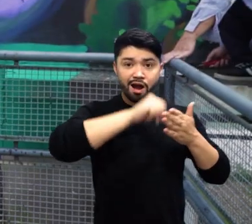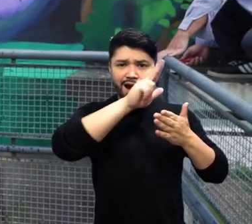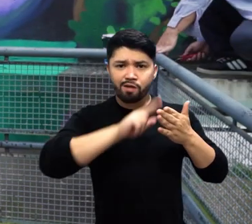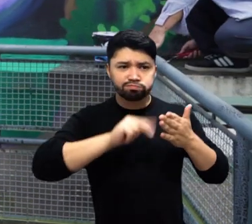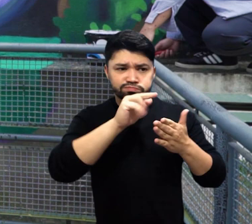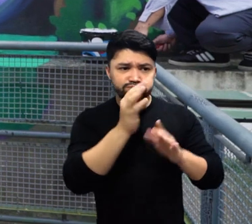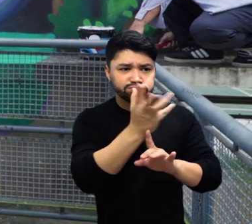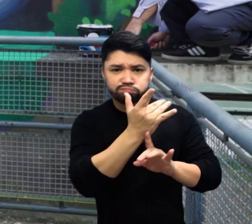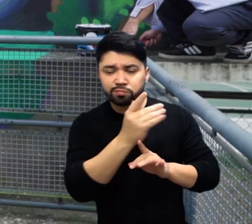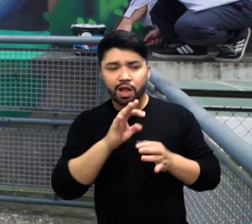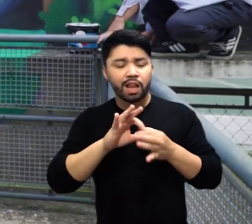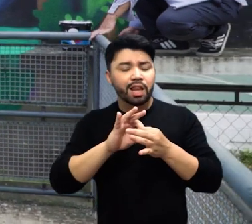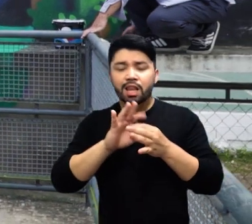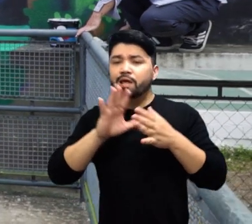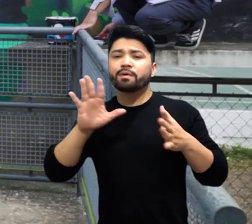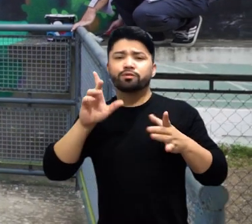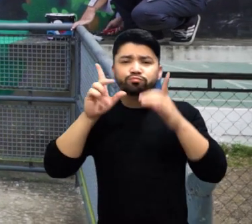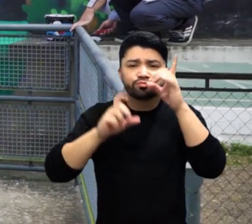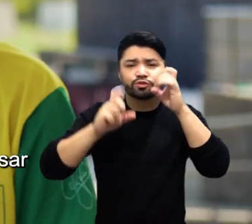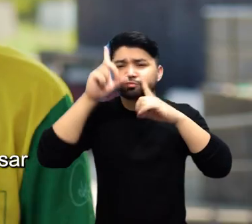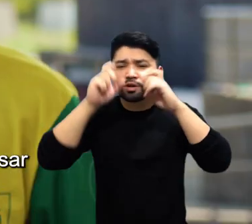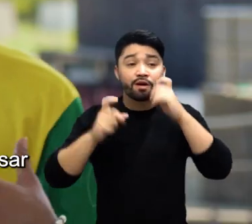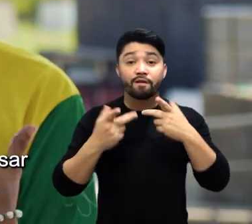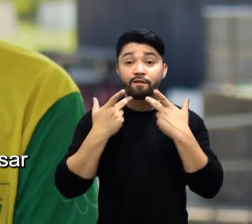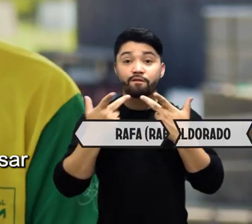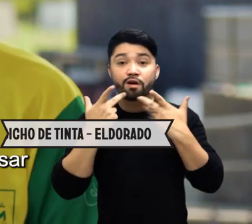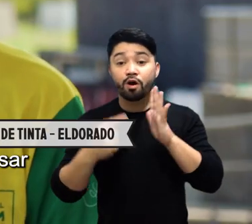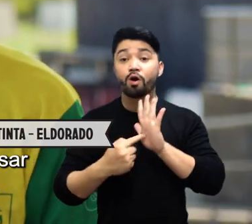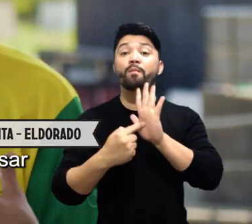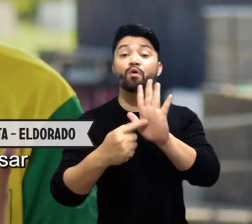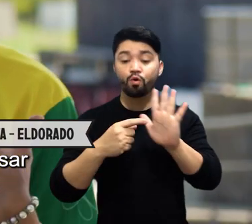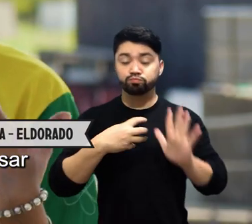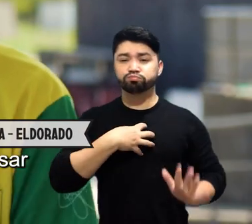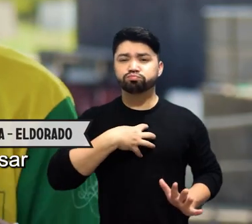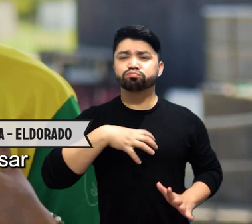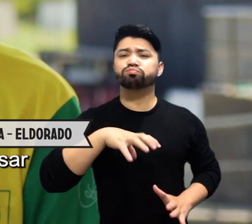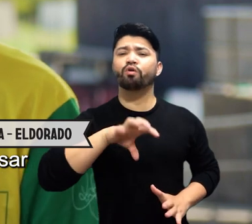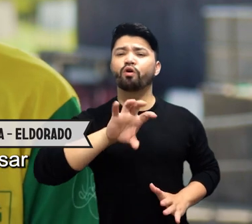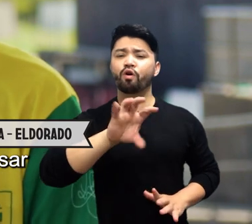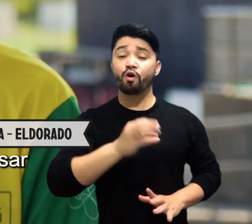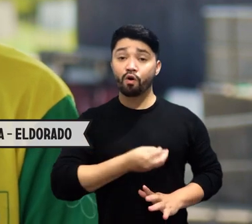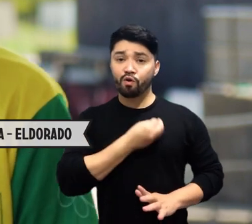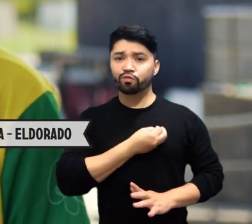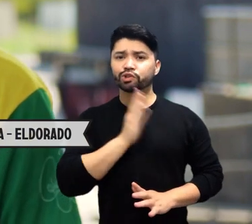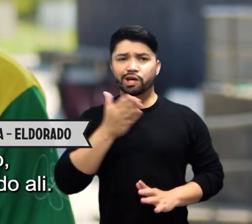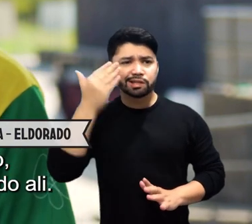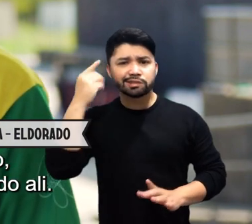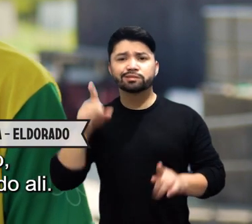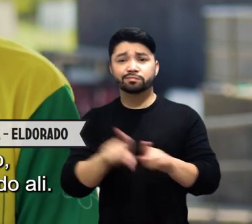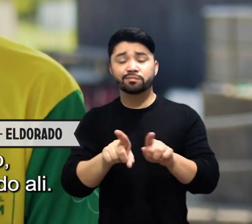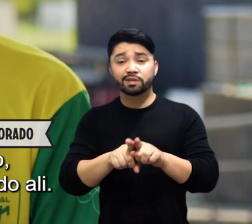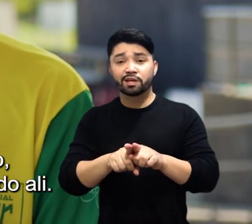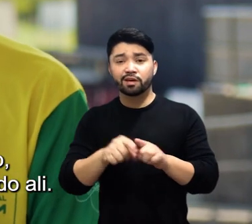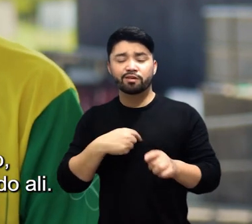trouxe liberdade, tanto para me expressar, para falar. E passar o que você está sentindo, passar o que você está vivendo, já viveu.